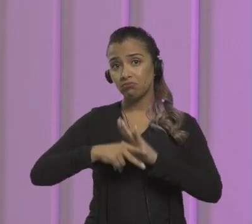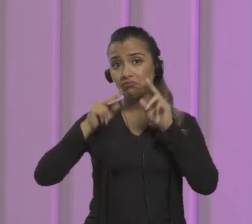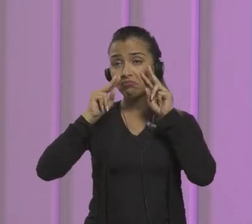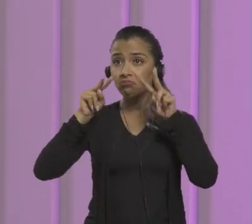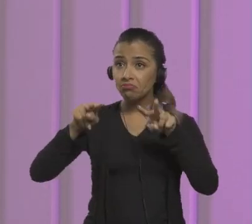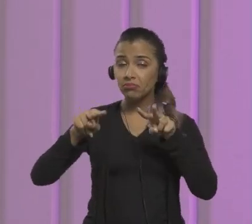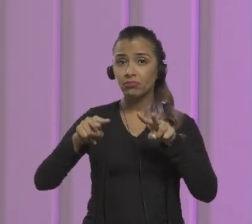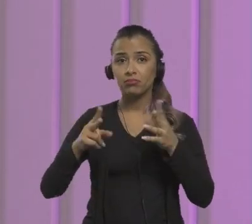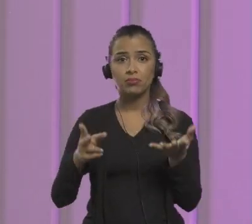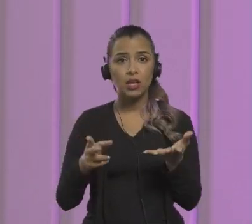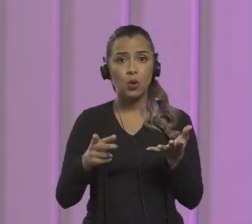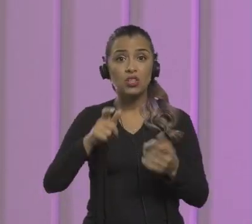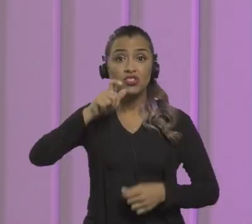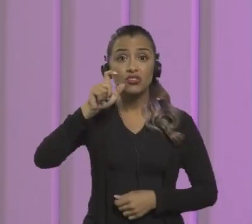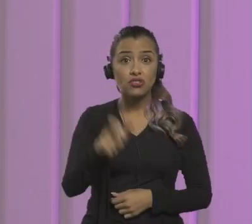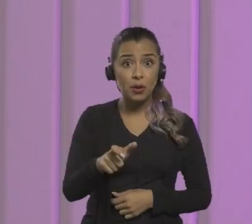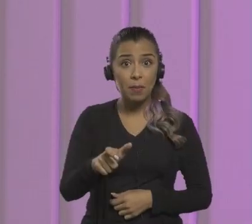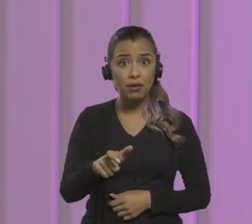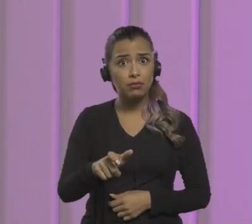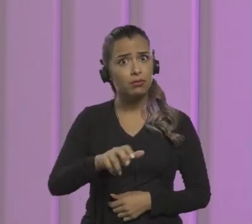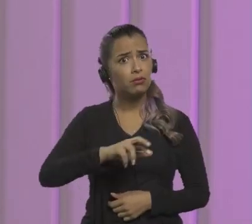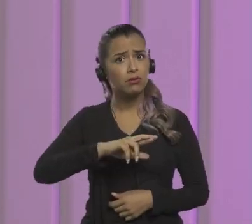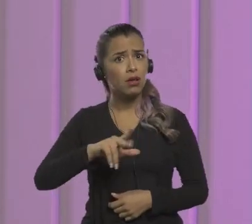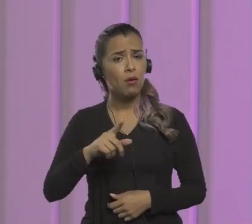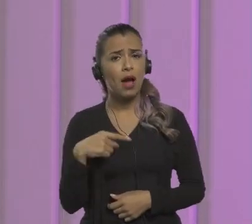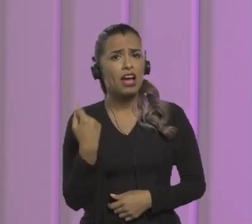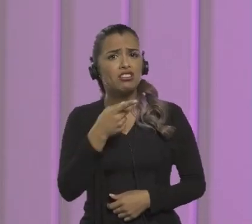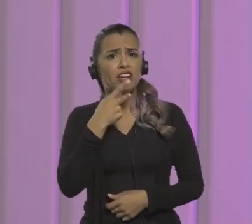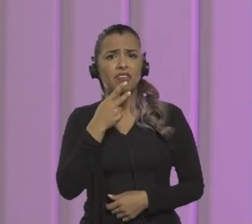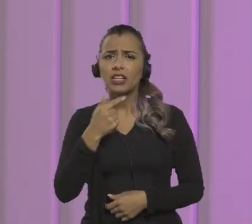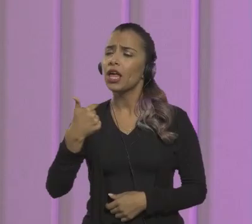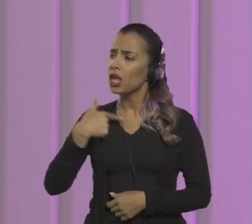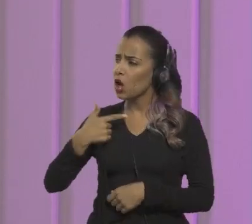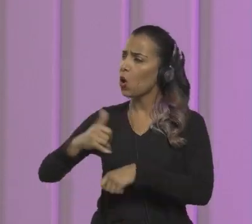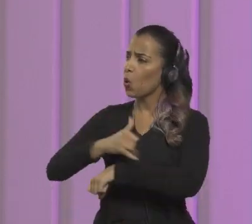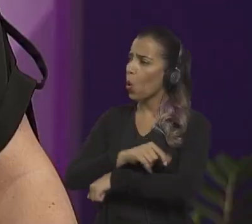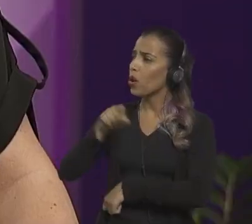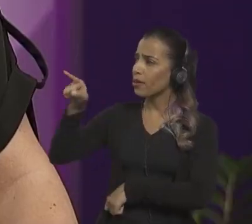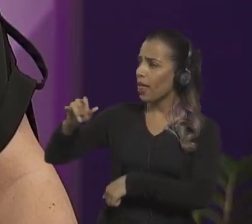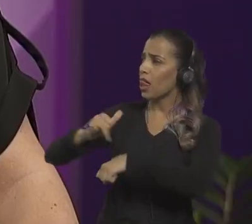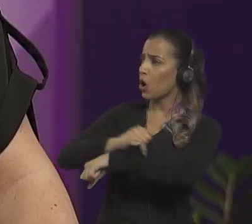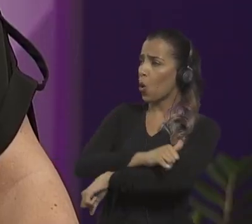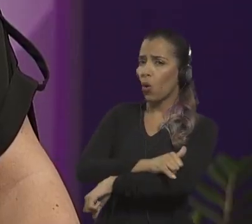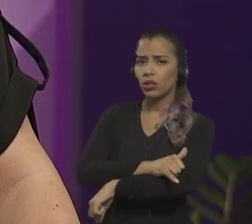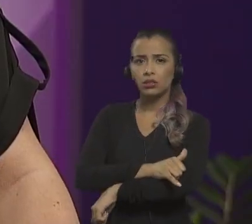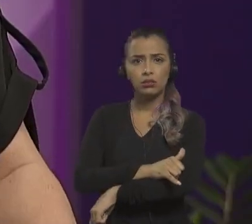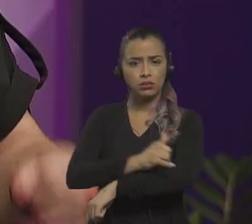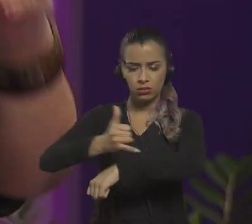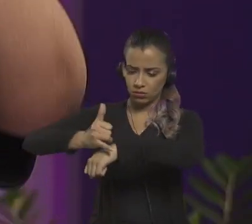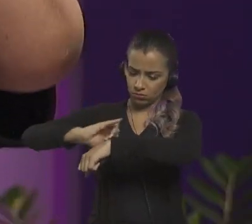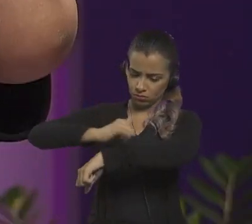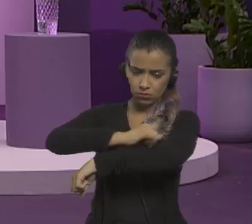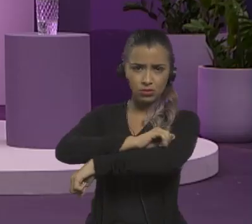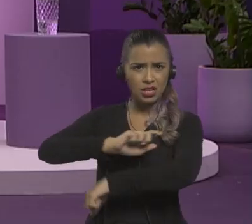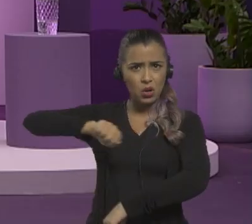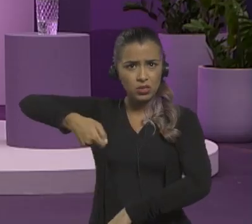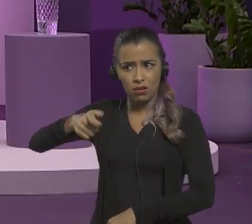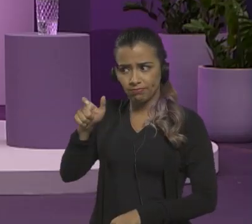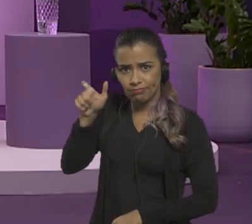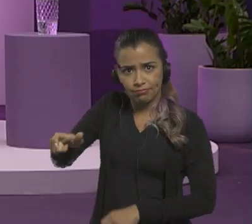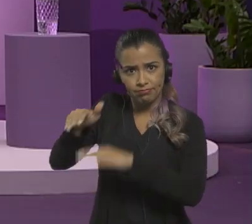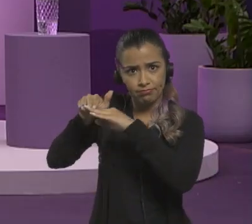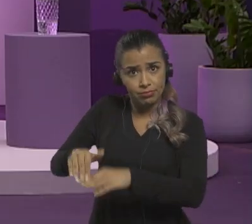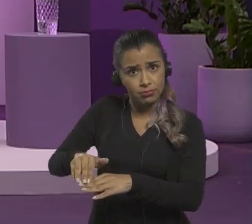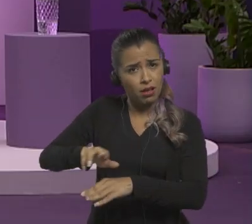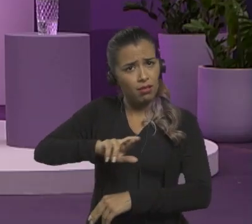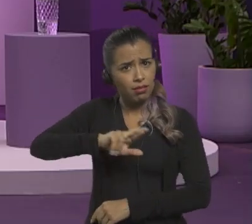é xingamento. Vocês viram que a gente está aqui falando, somos mulheres gordas, e isso sempre foi usado contra a gente, né? Uhum. Como um xingamento. E eu acho que